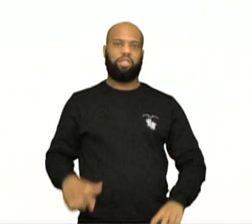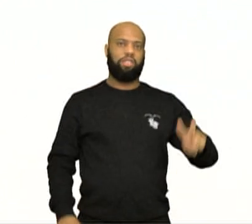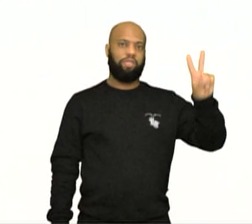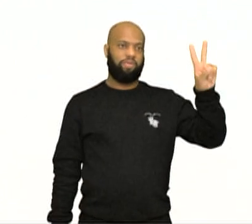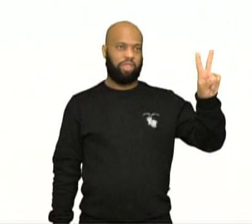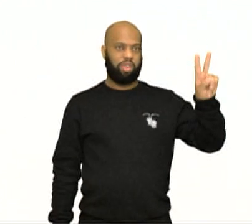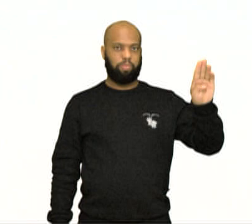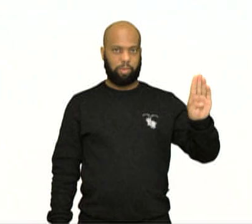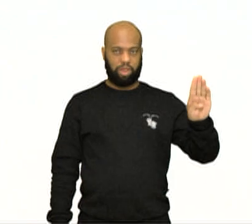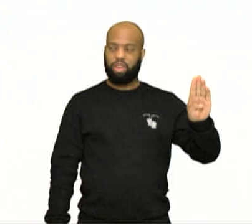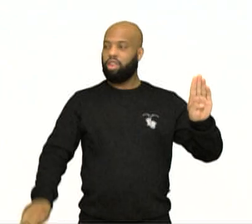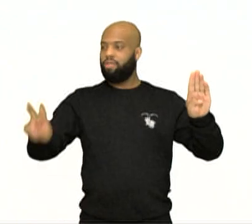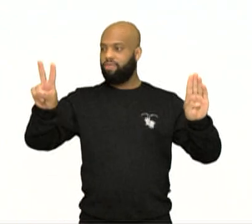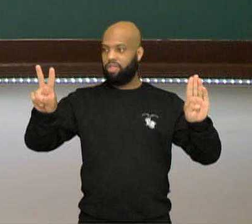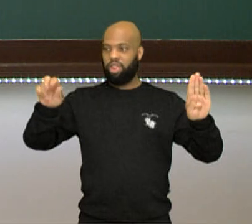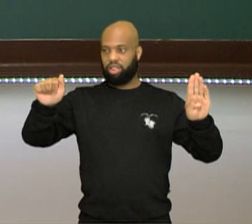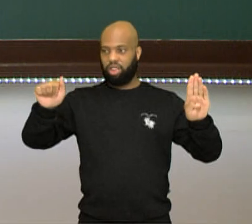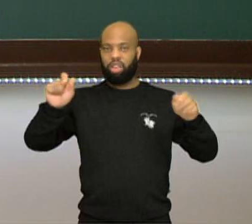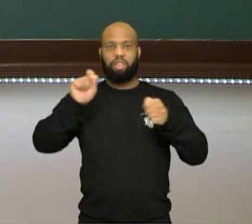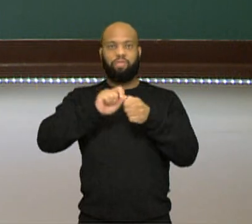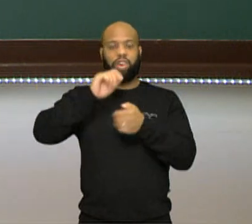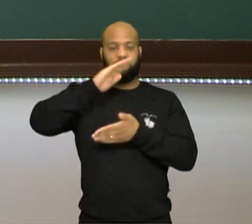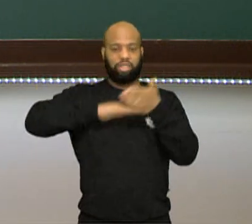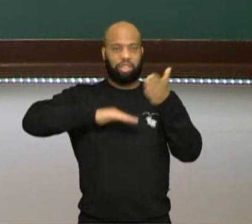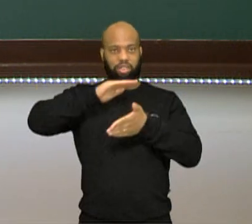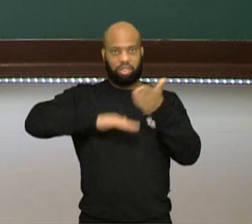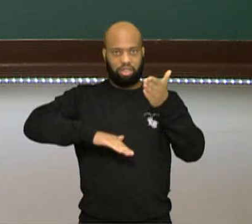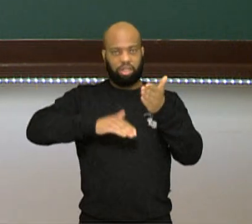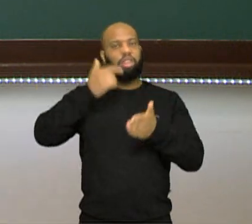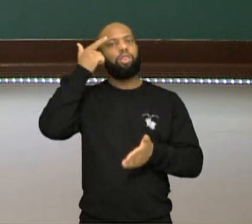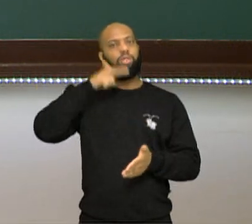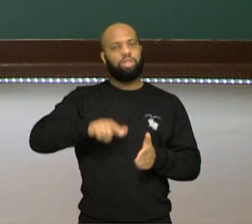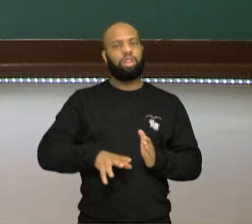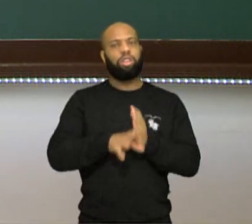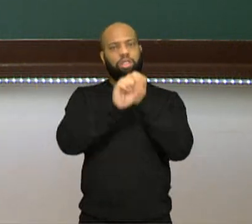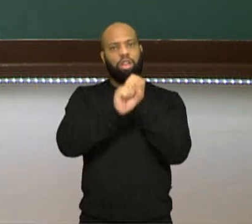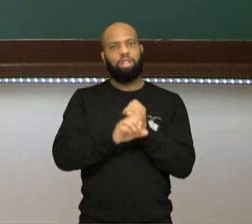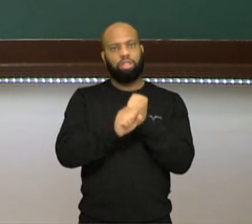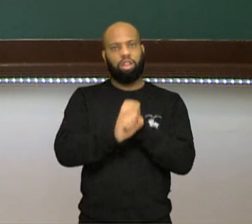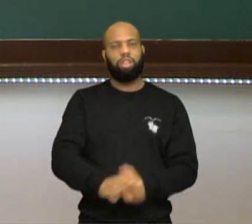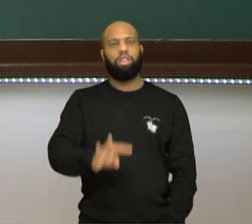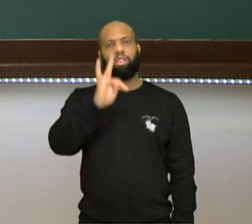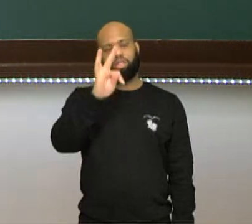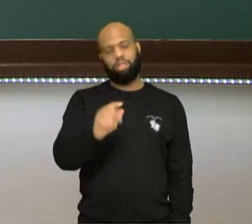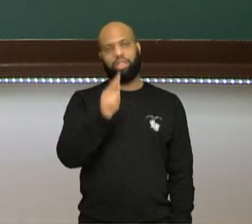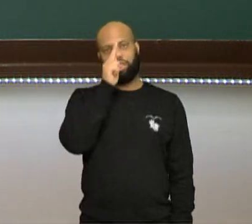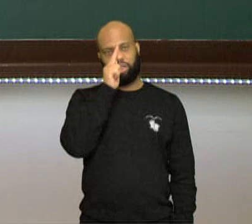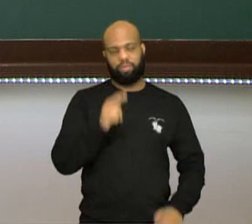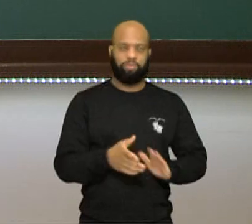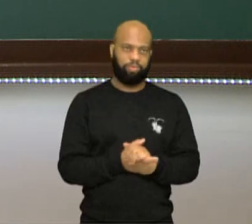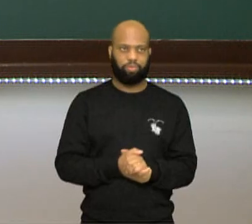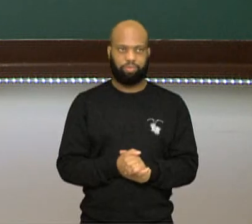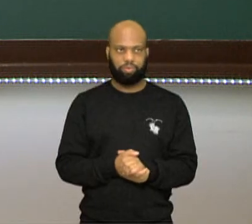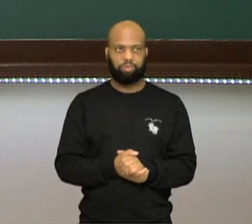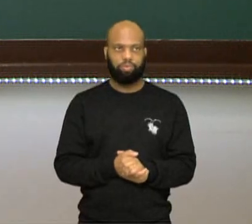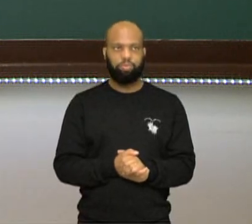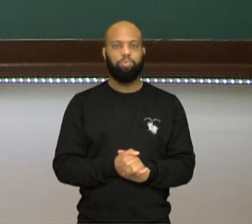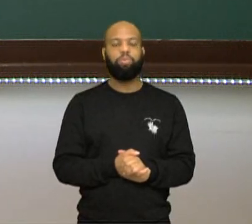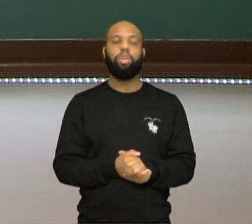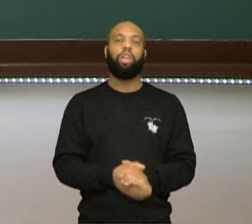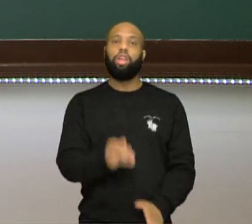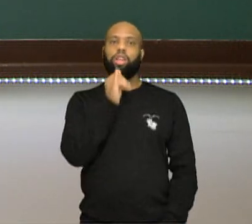quando o campo que gera esse potencial é um campo conservativo. É o caso da força elétrica, da força magnética,